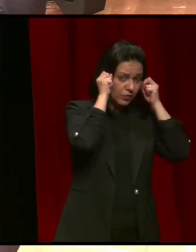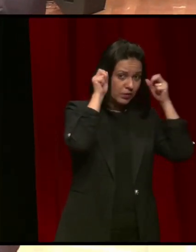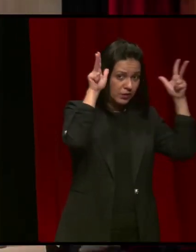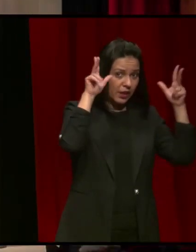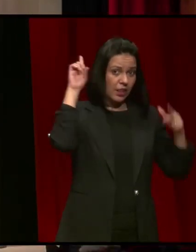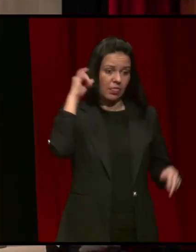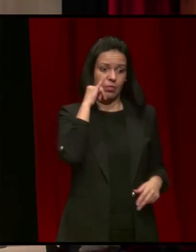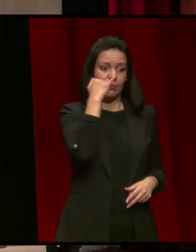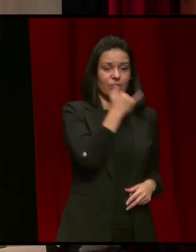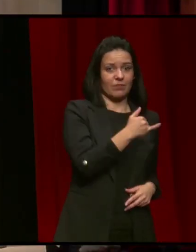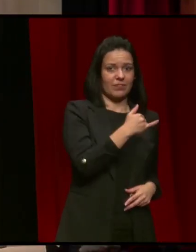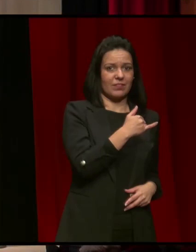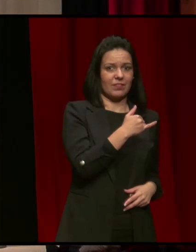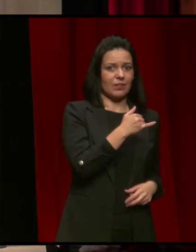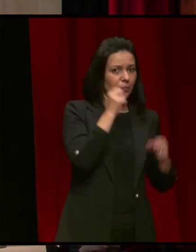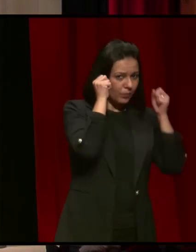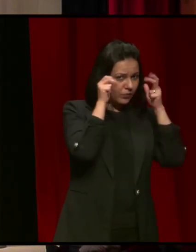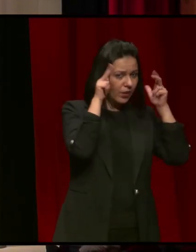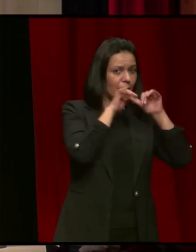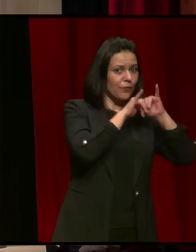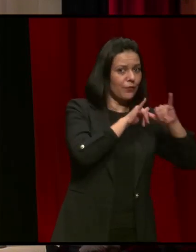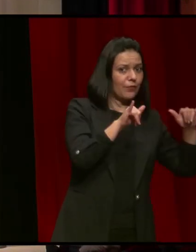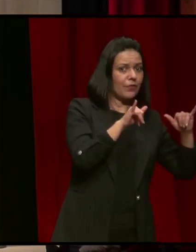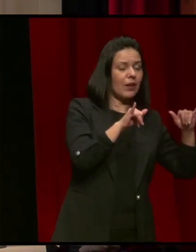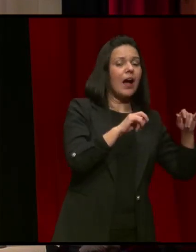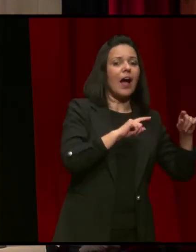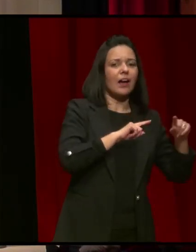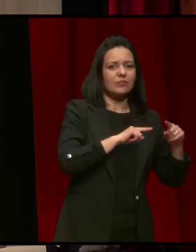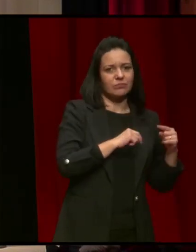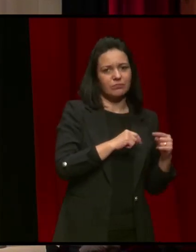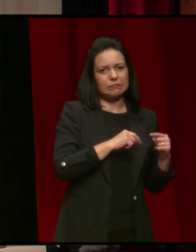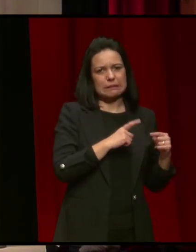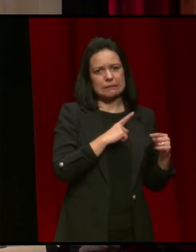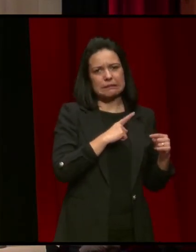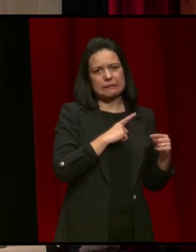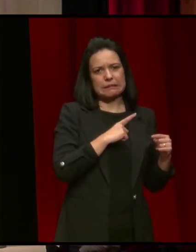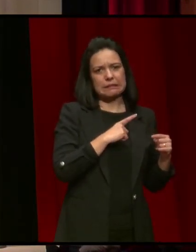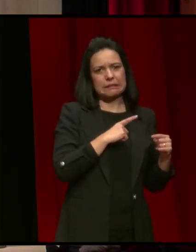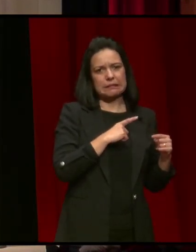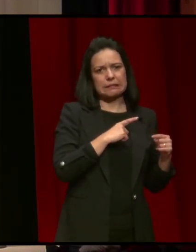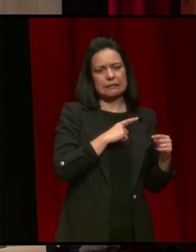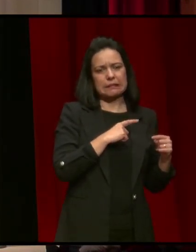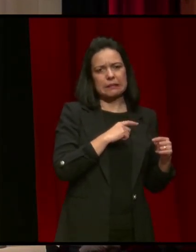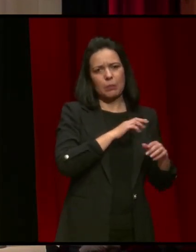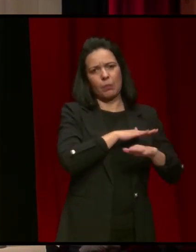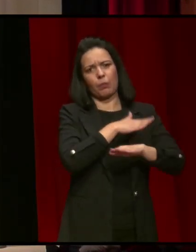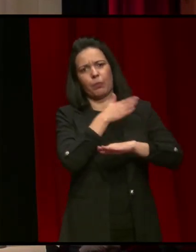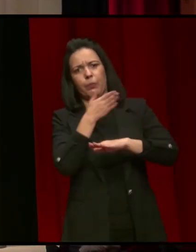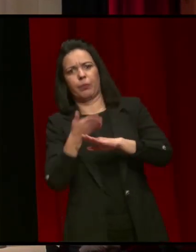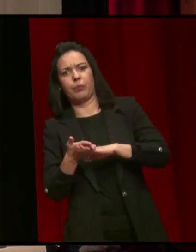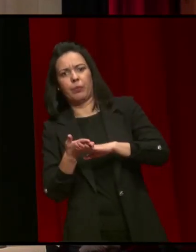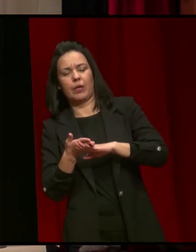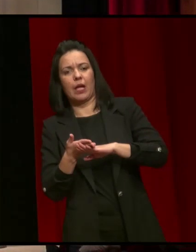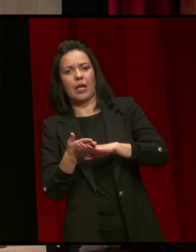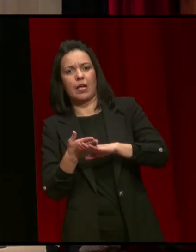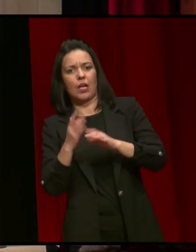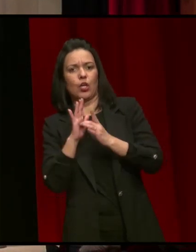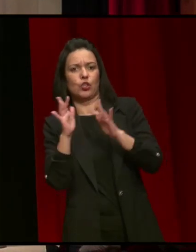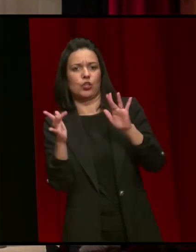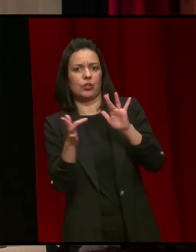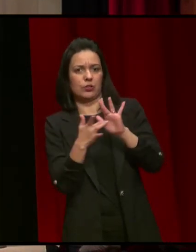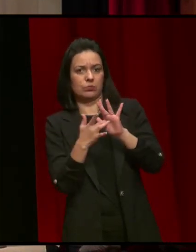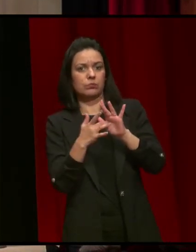que é o mensageiro de Deus final, que é Jesus. Então, essa ideia que o Antigo Testamento conecta com o Novo, e a mesma coisa com